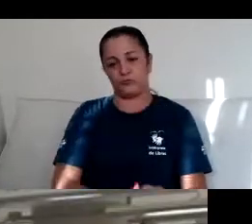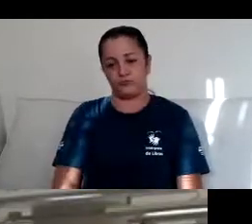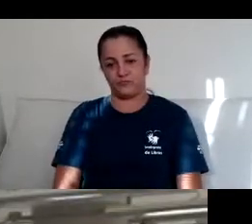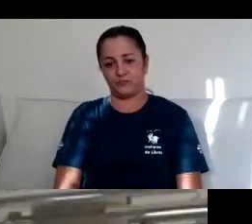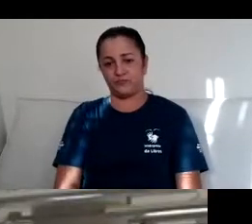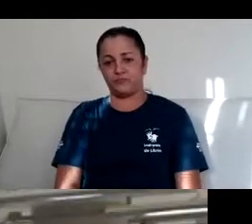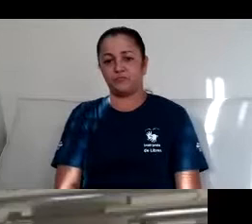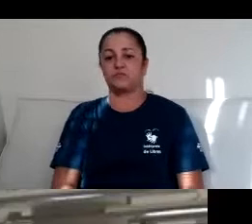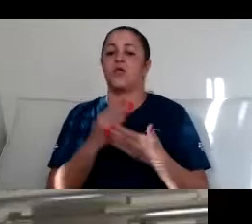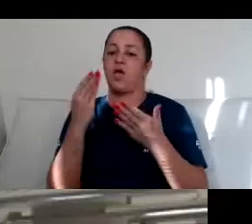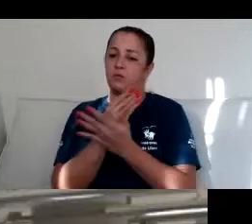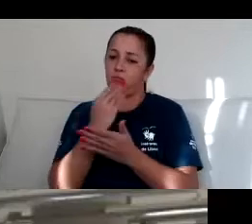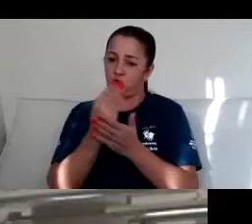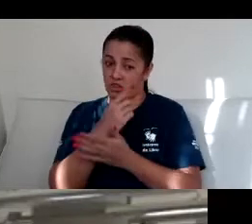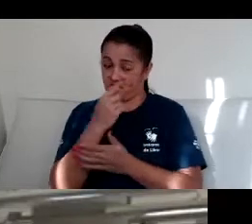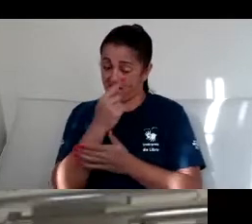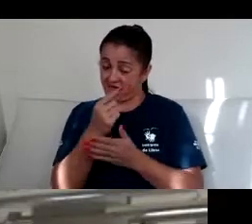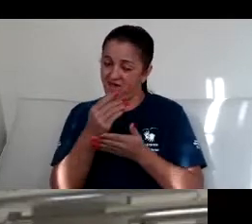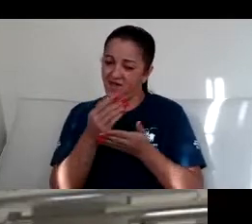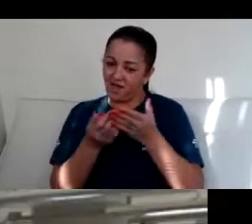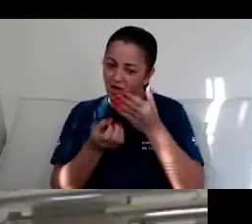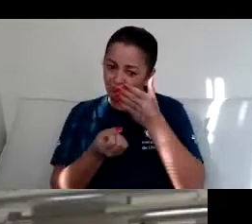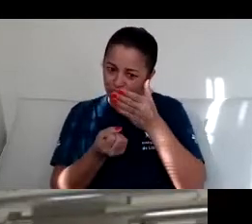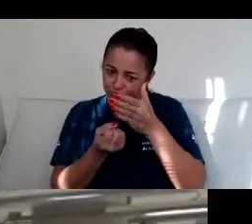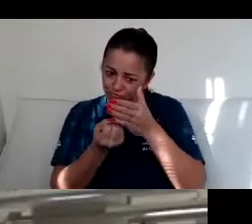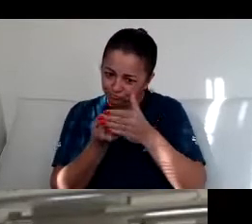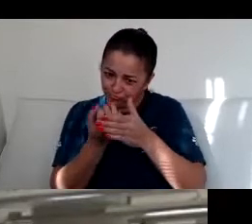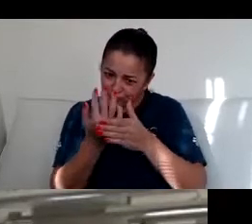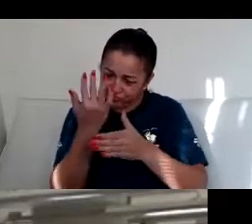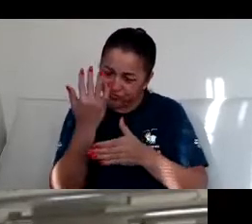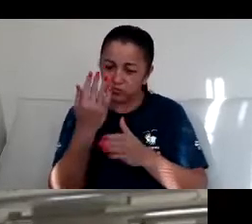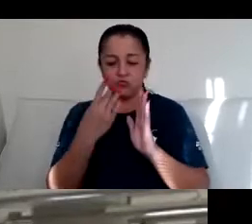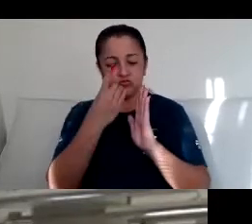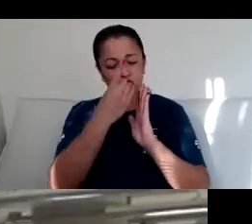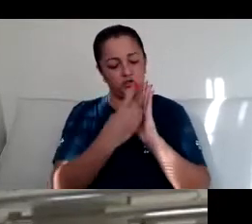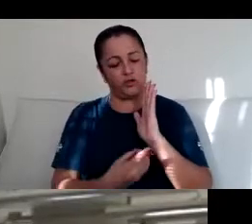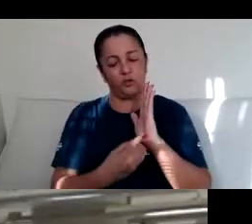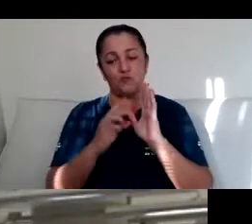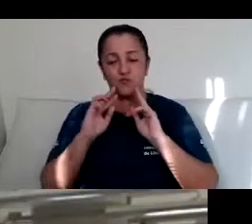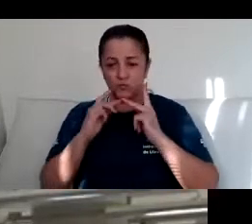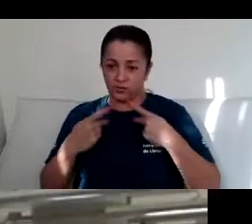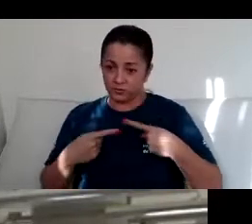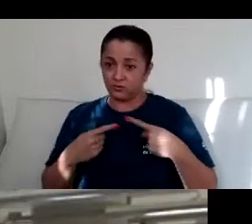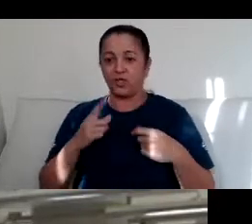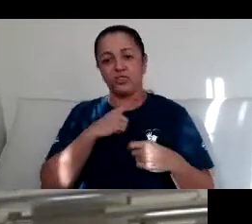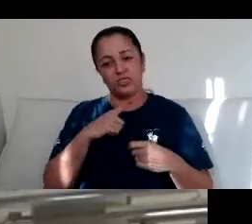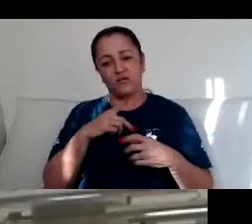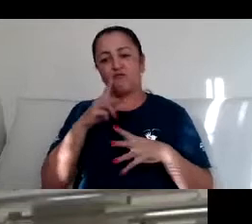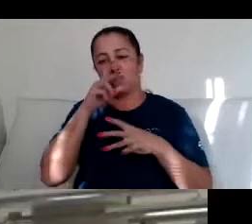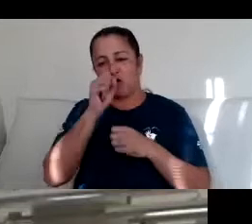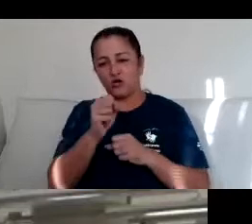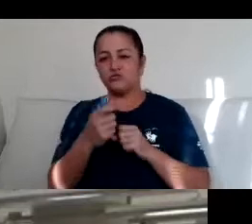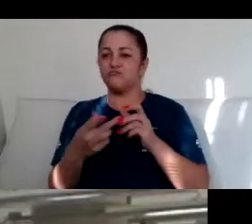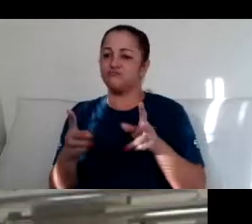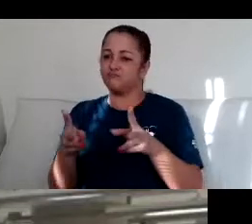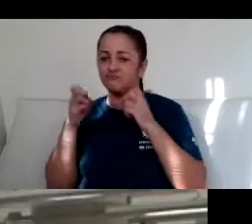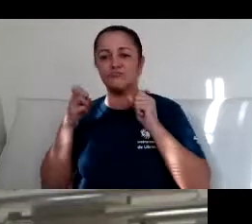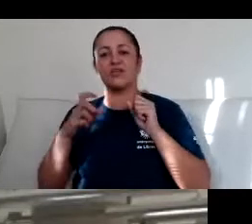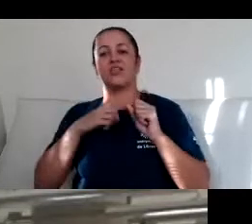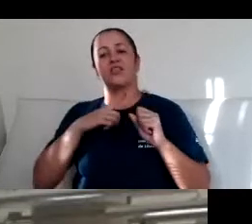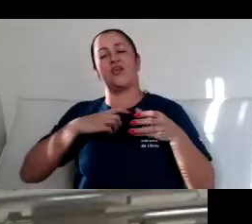A biblioteca ela nasce como temática em direitos humanos, com forte referência ao grupo